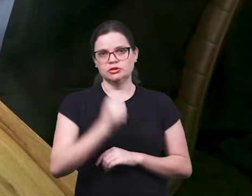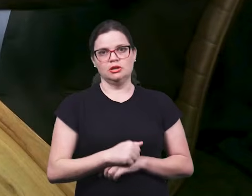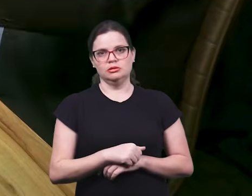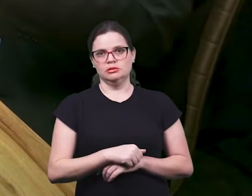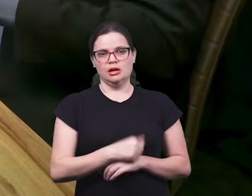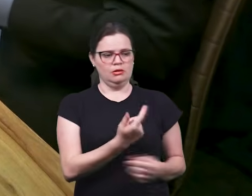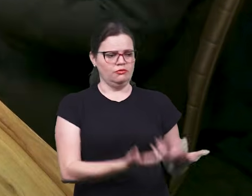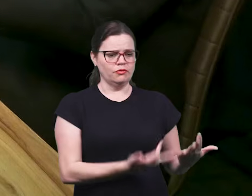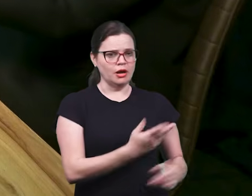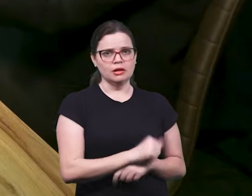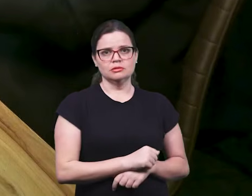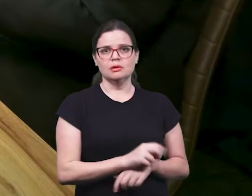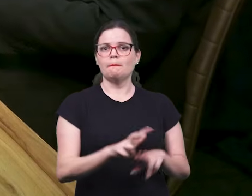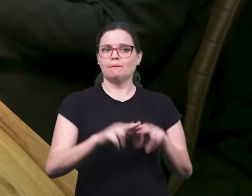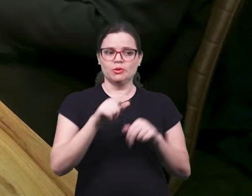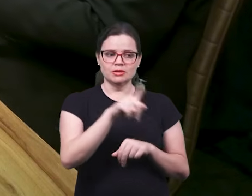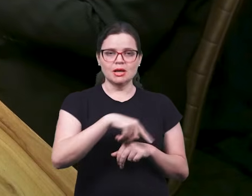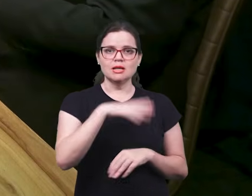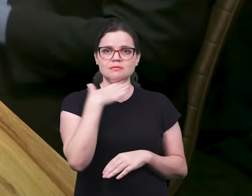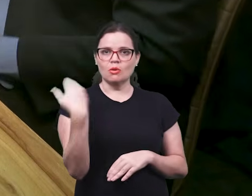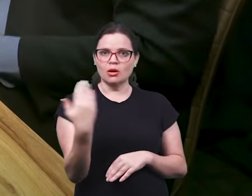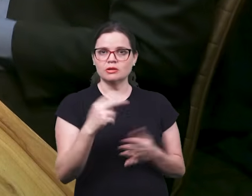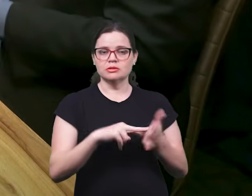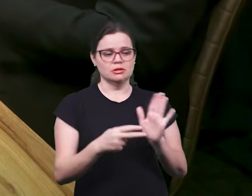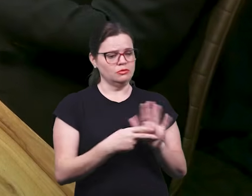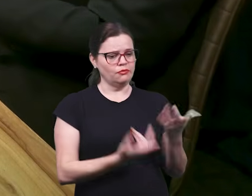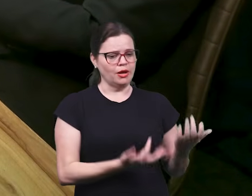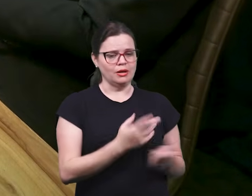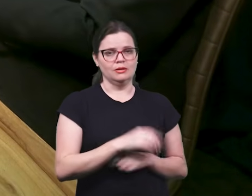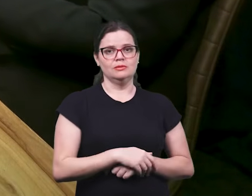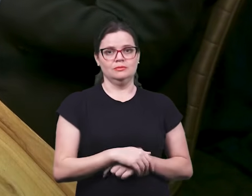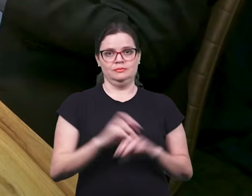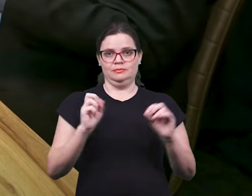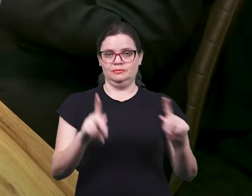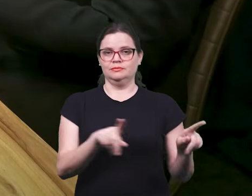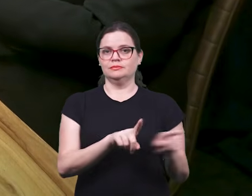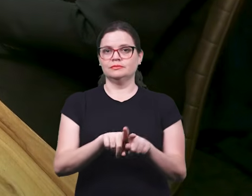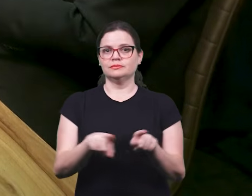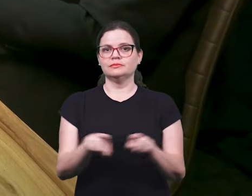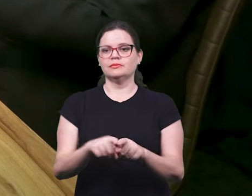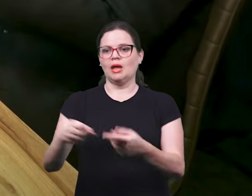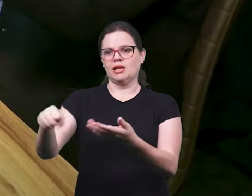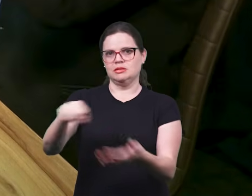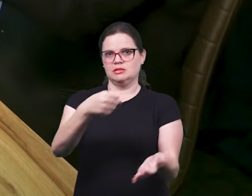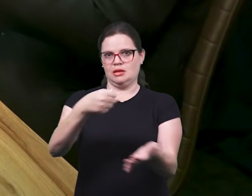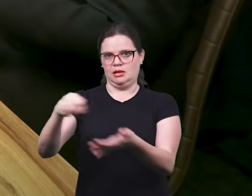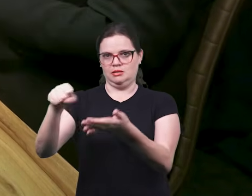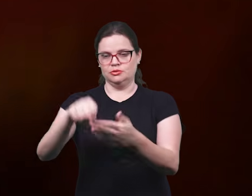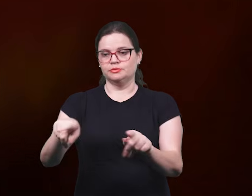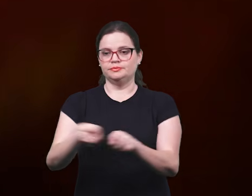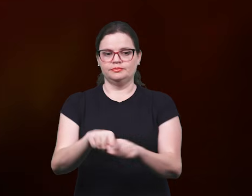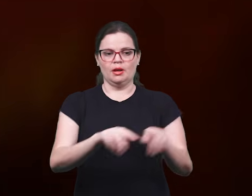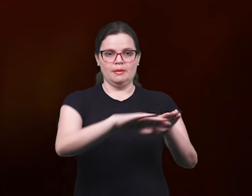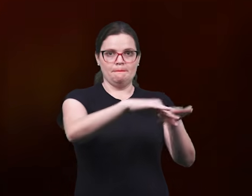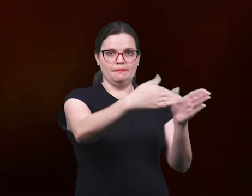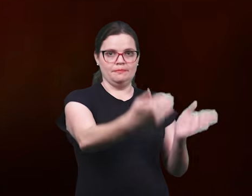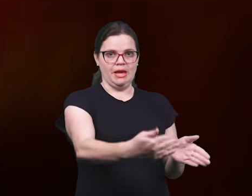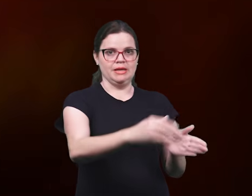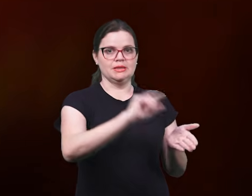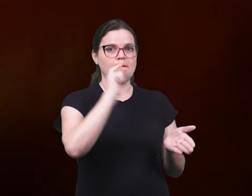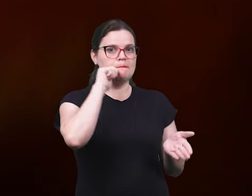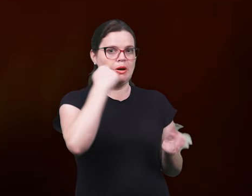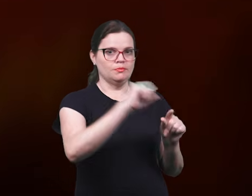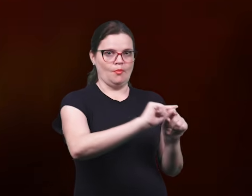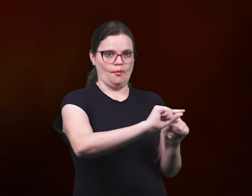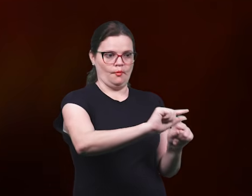morreram. Então ficava ali o altar do incenso e também o castiçal com as 7